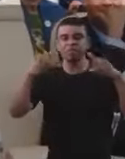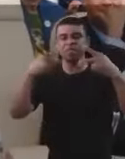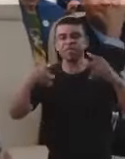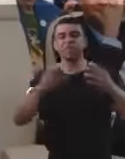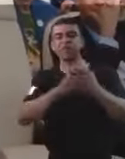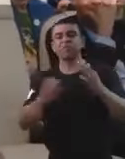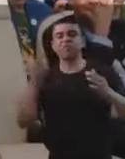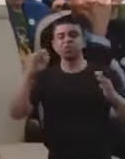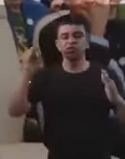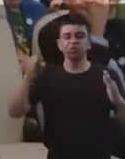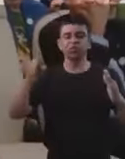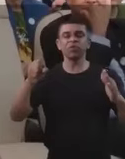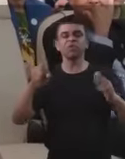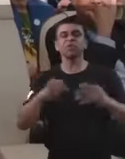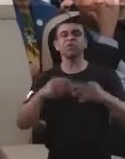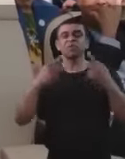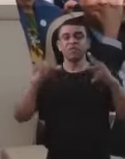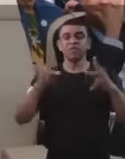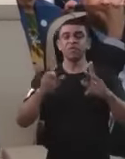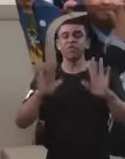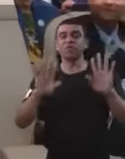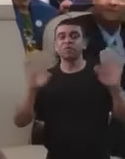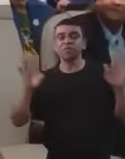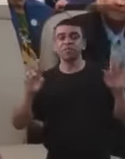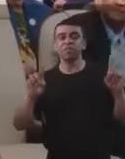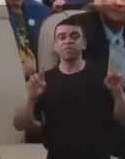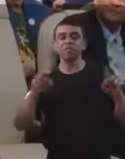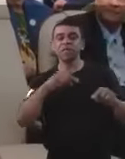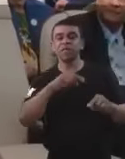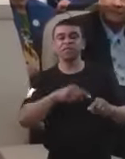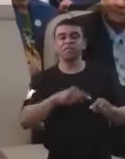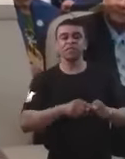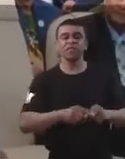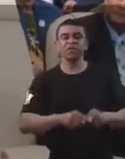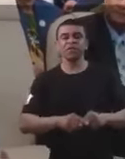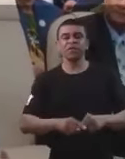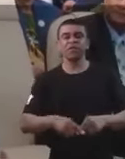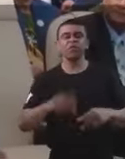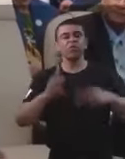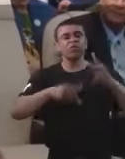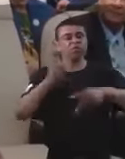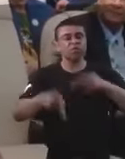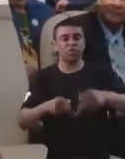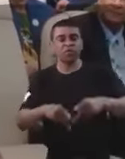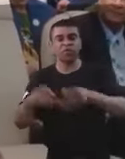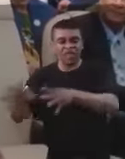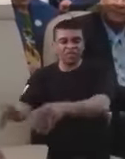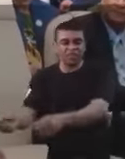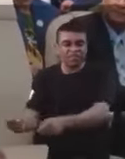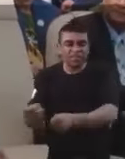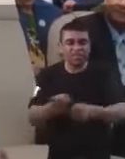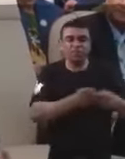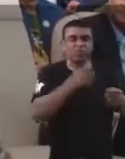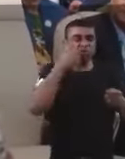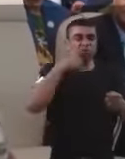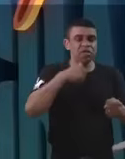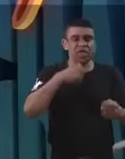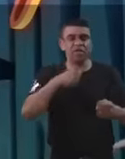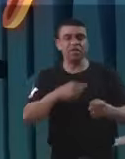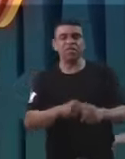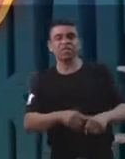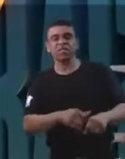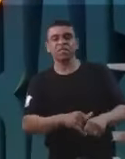buf. Mestre, essa mulher foi apanhada no ato do adultério, e na lei Moisés nos ordena que tais mulheres